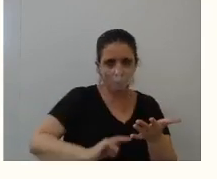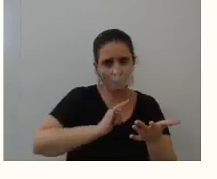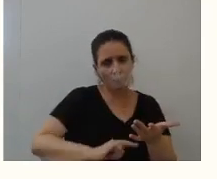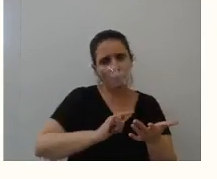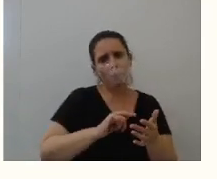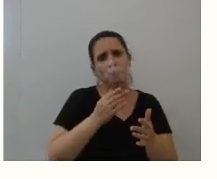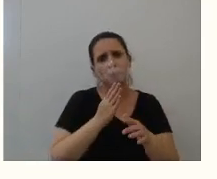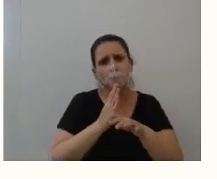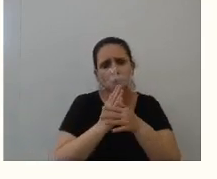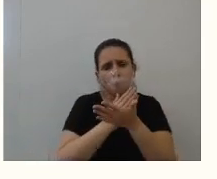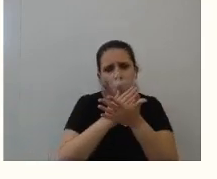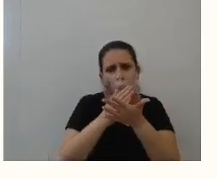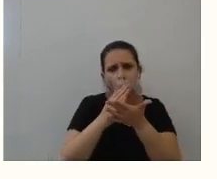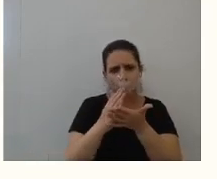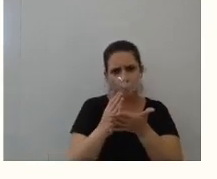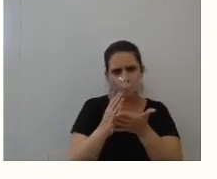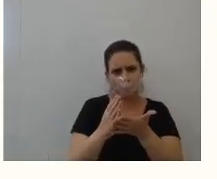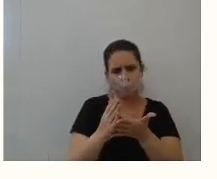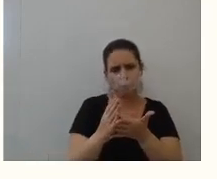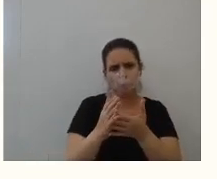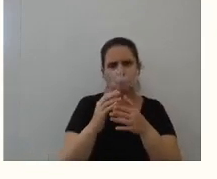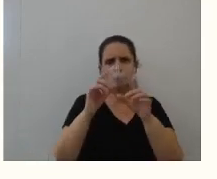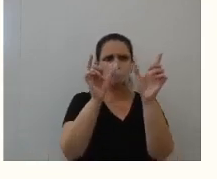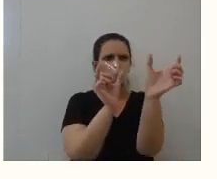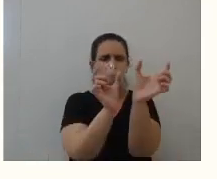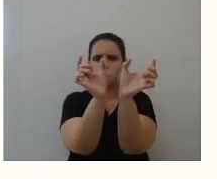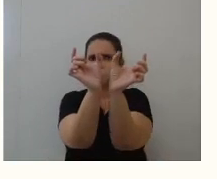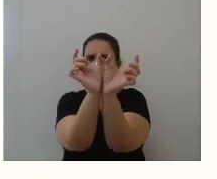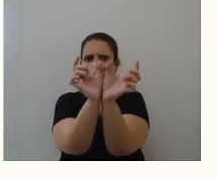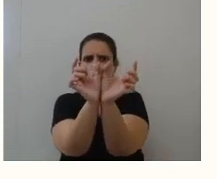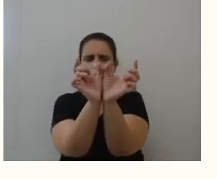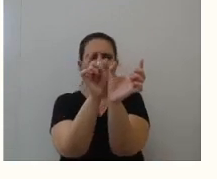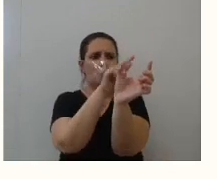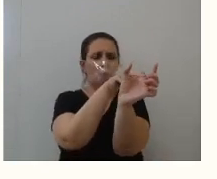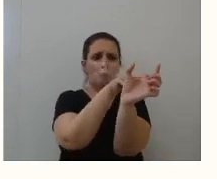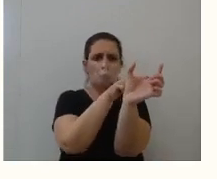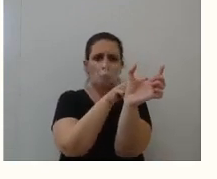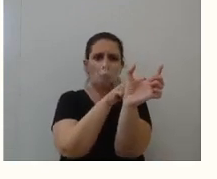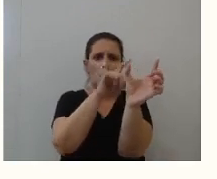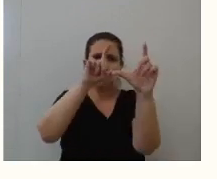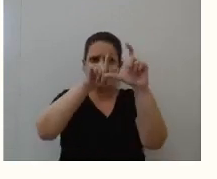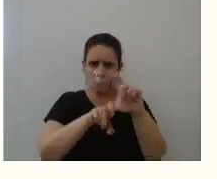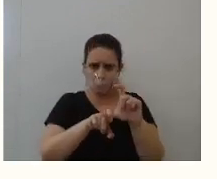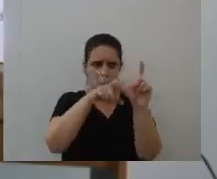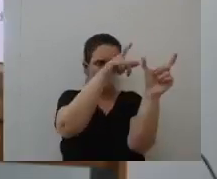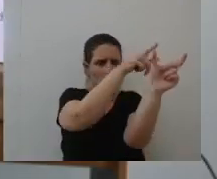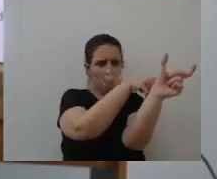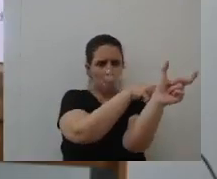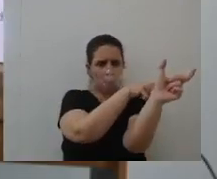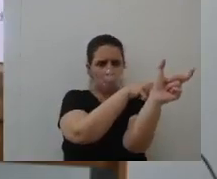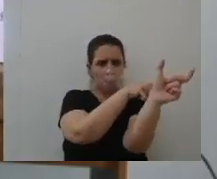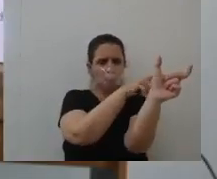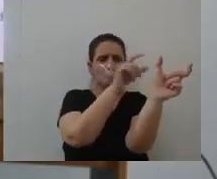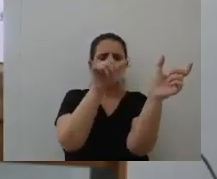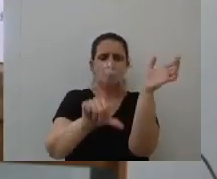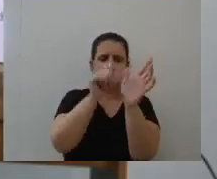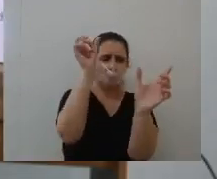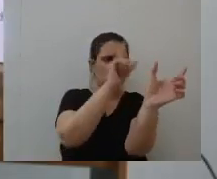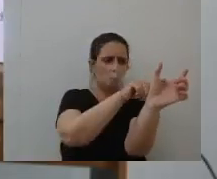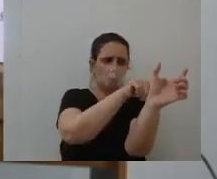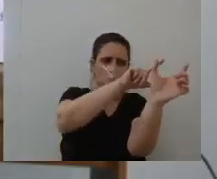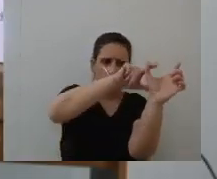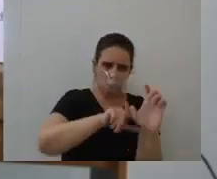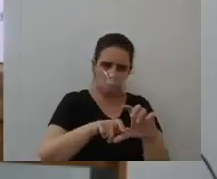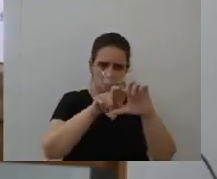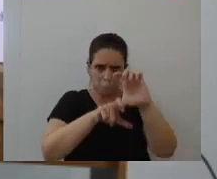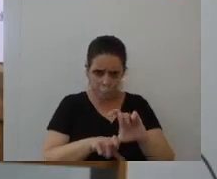gente introduz um período composto por uma oração subordinada, primeiro a gente coloca a oração subordinada, como eu